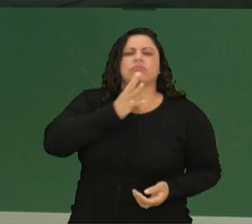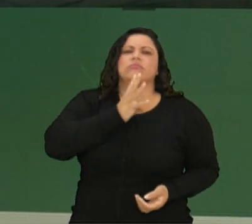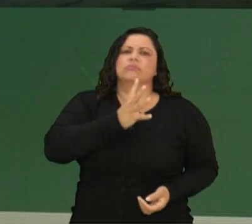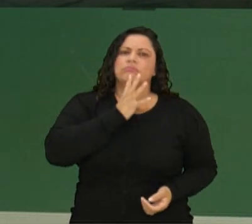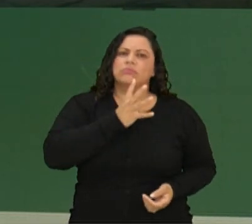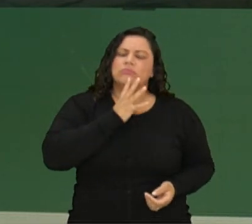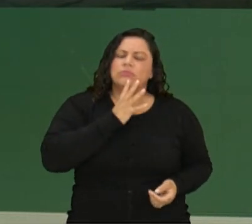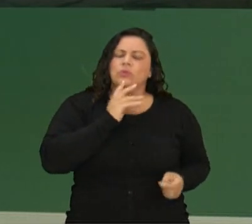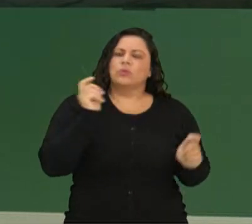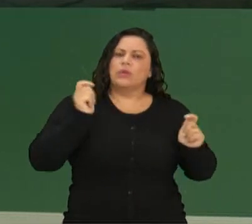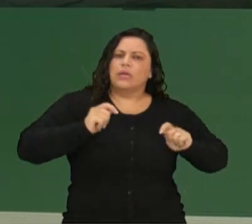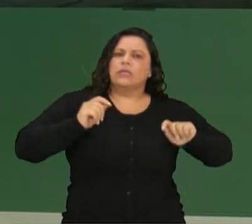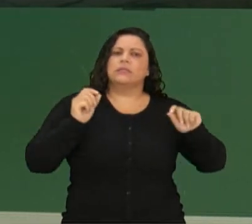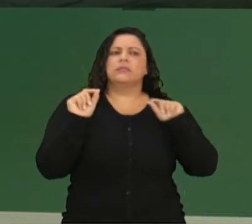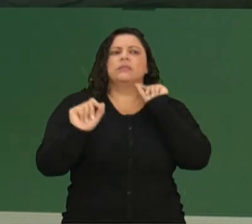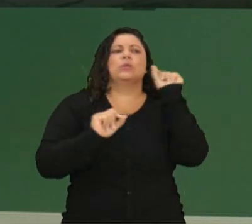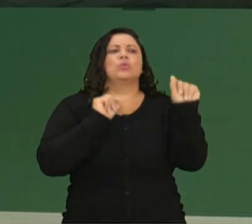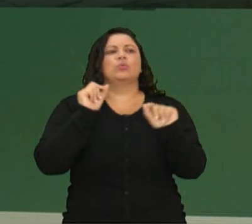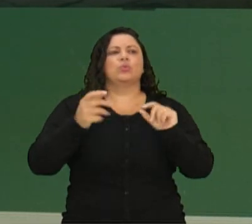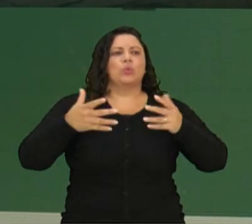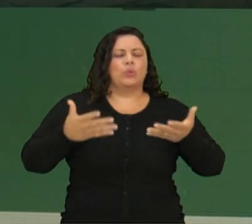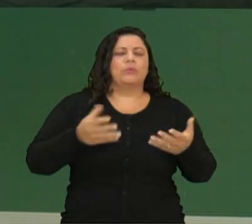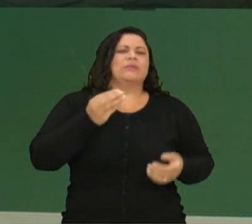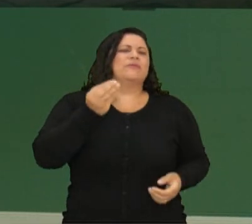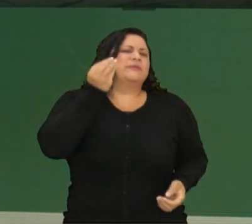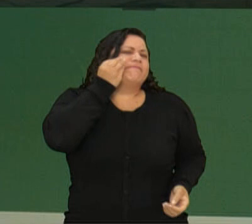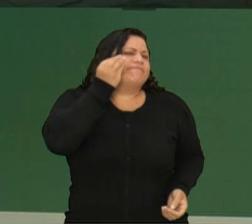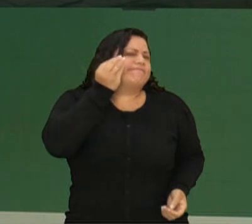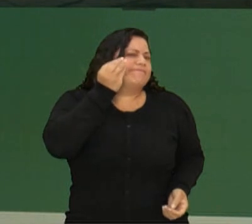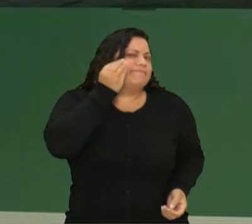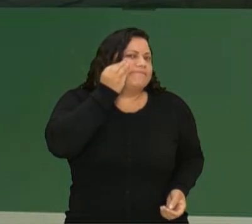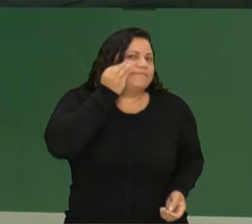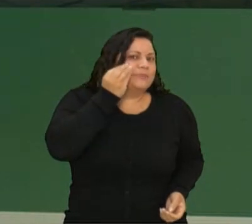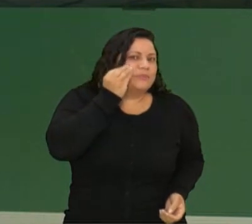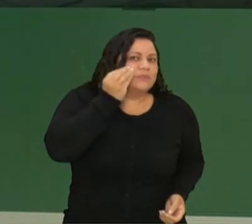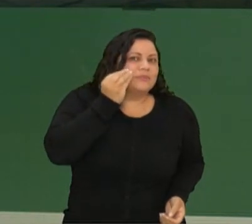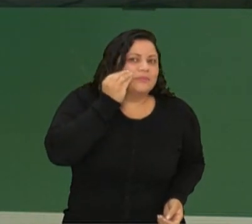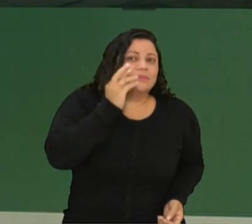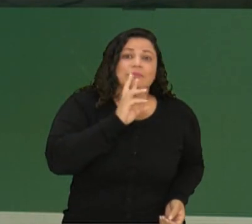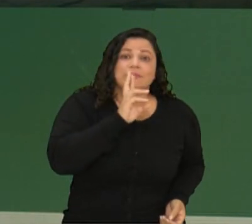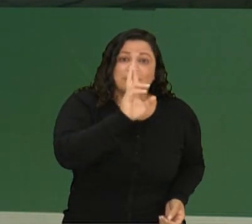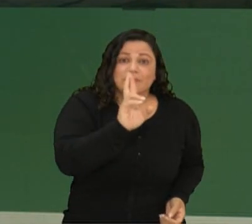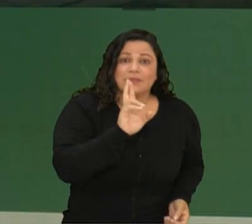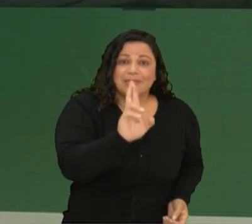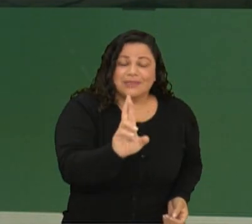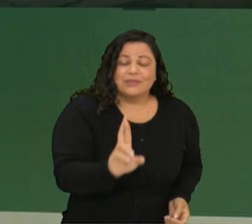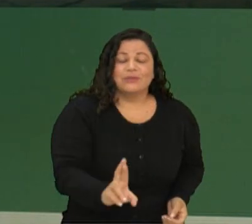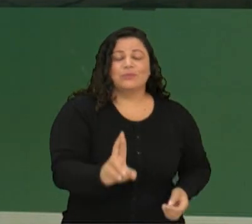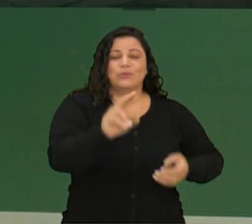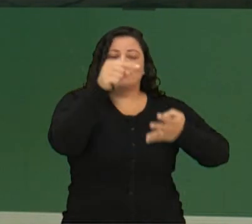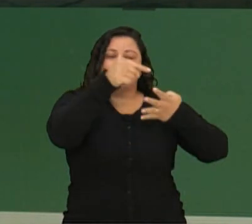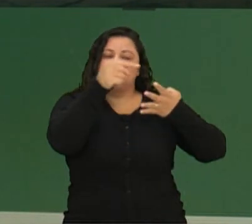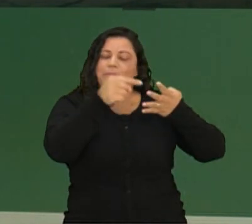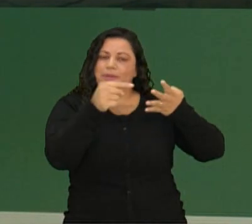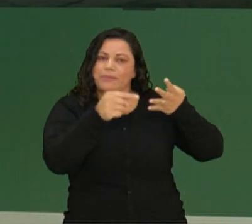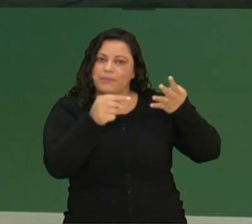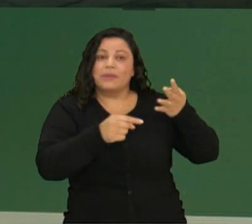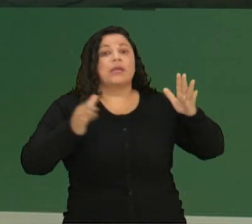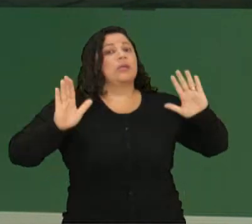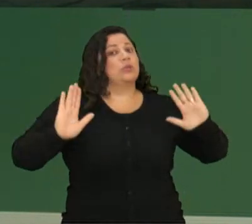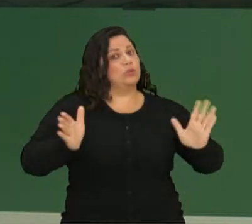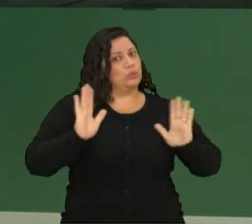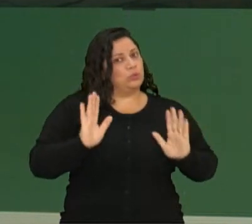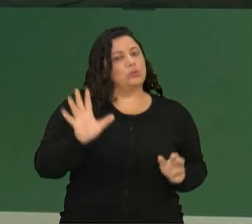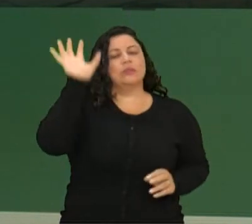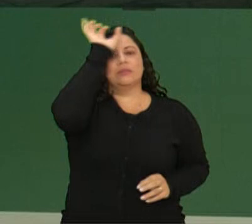essas estruturas. Então você vai tentar responder aí, tá? Os nomes dessas estruturas do coração que a gente já aprendeu até